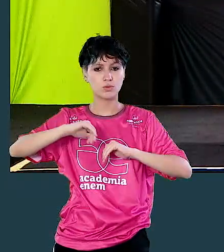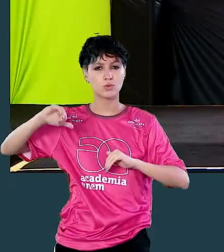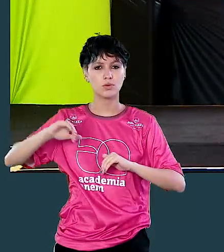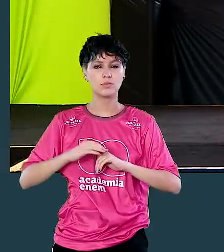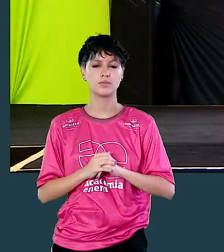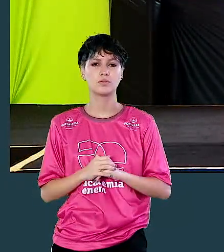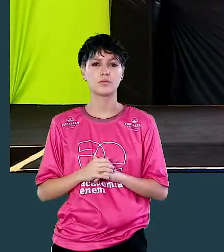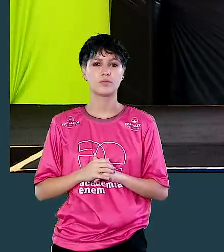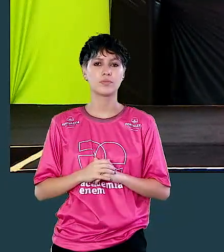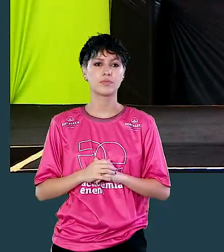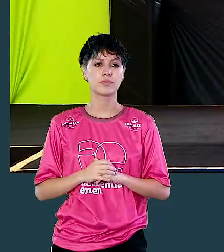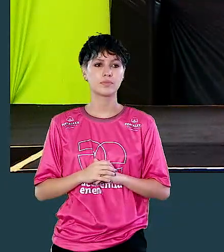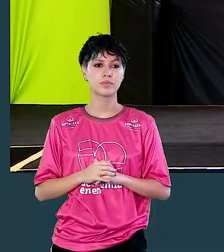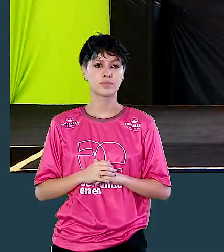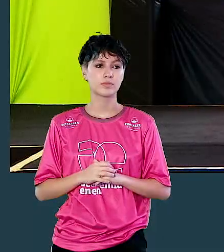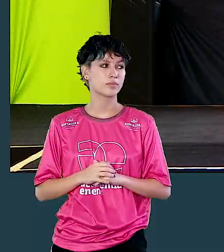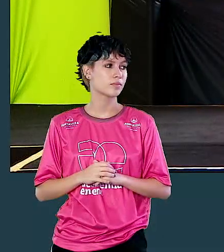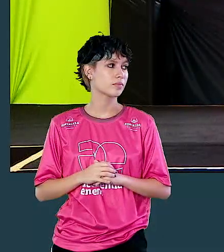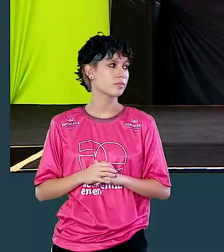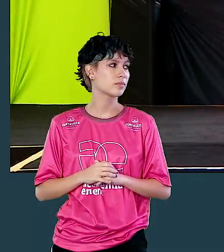Matheus.